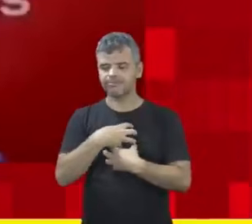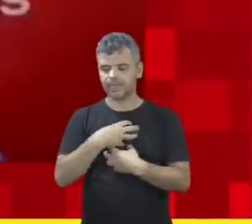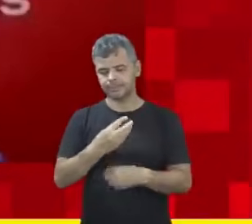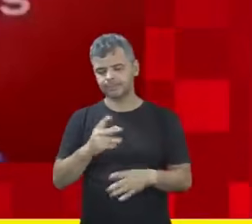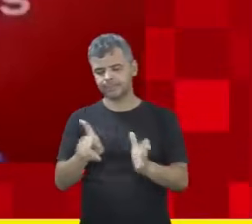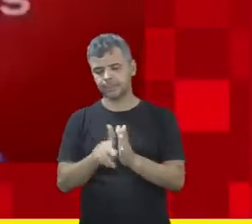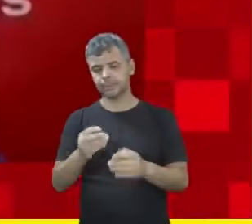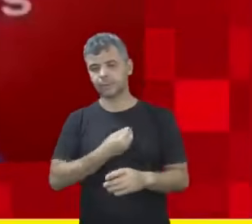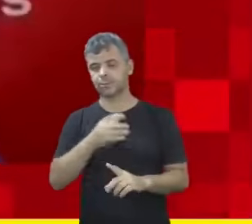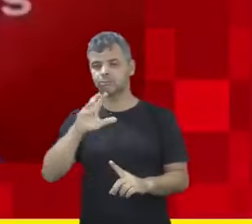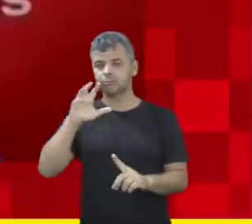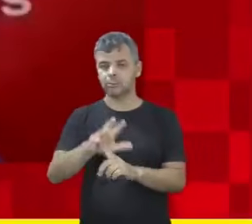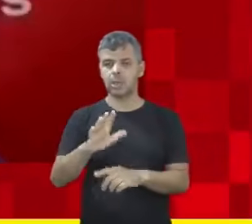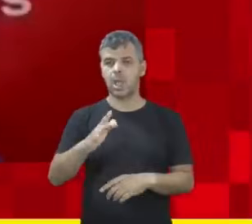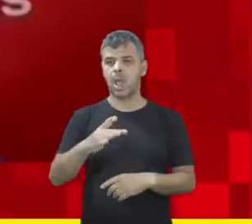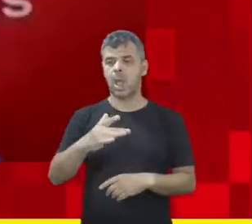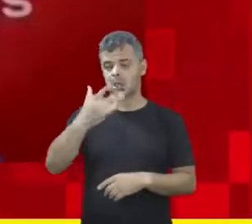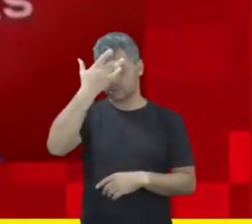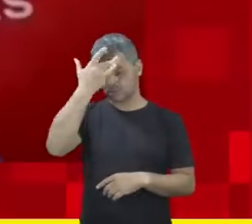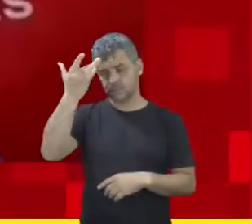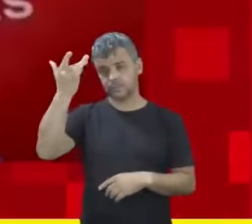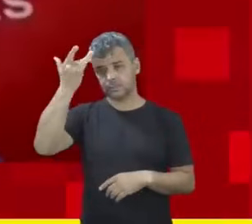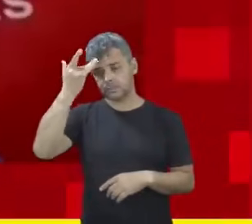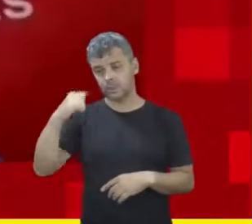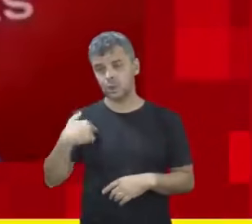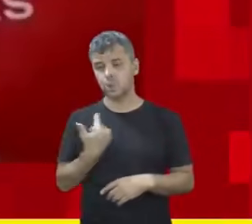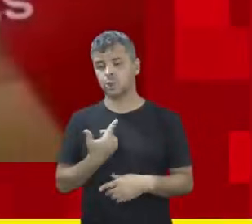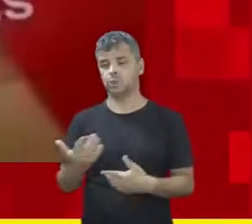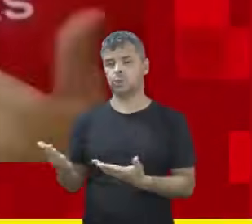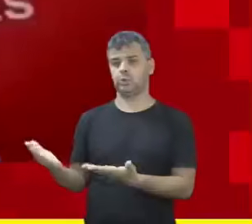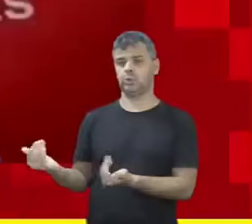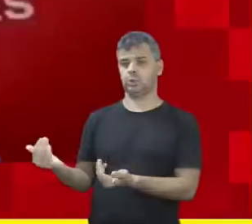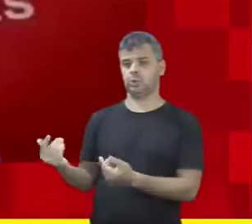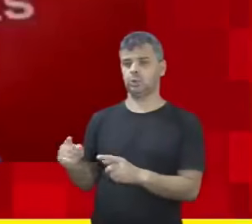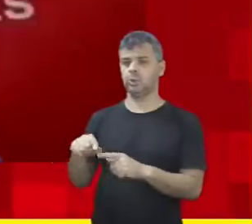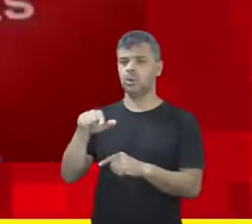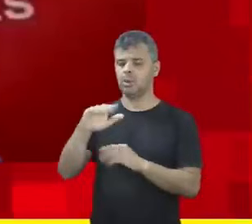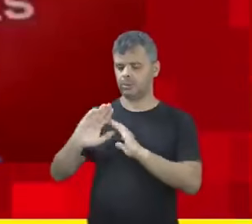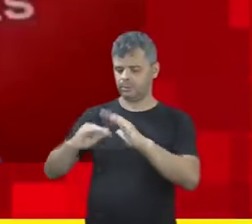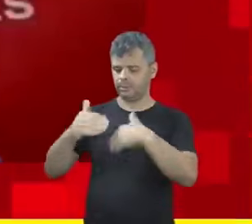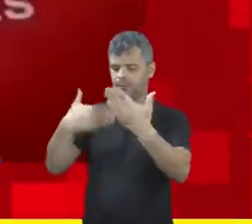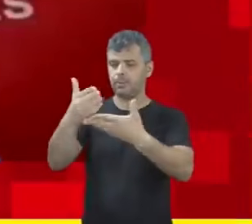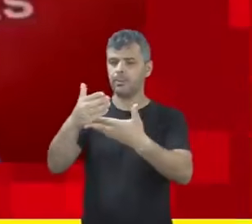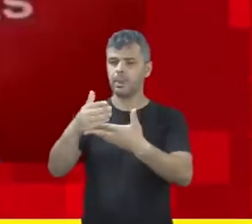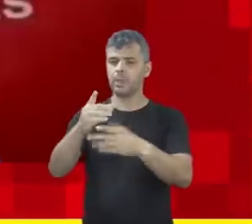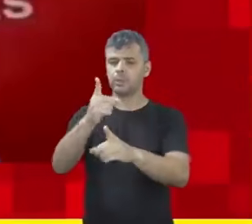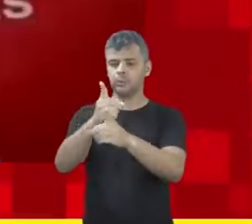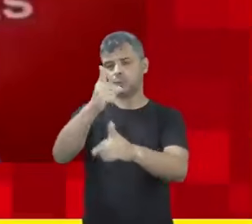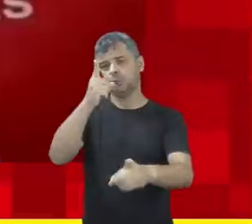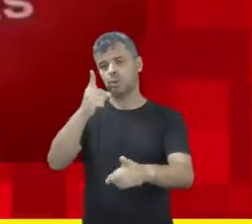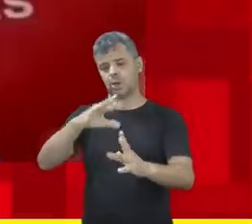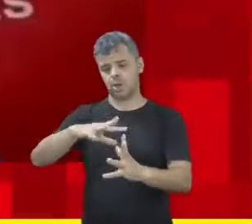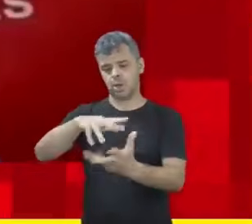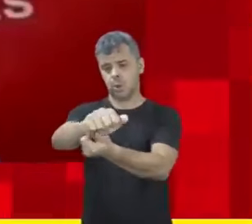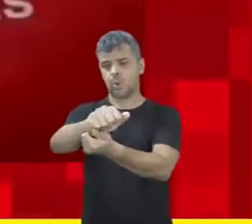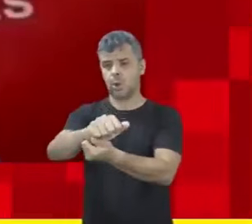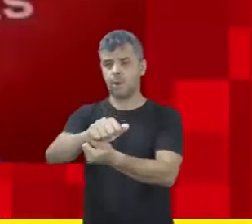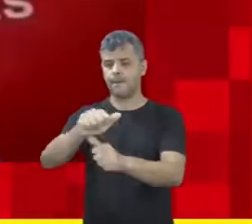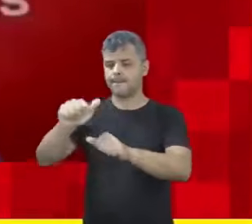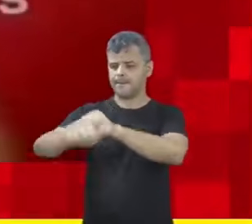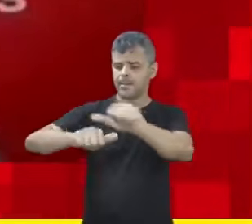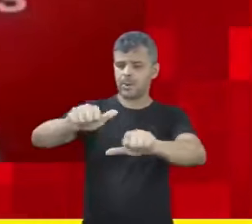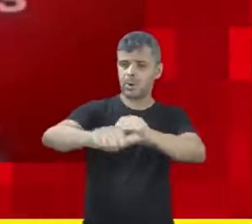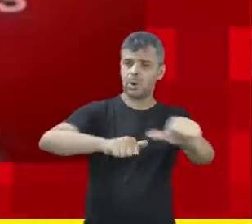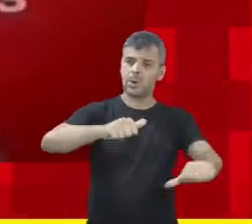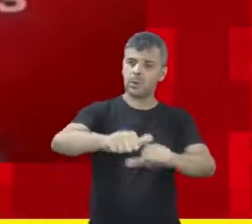isso tem impactado a saúde mental dos nossos jovens, nesse processo de se encontrar nesse mundo que cada vez muda mais,